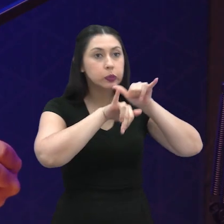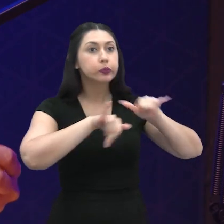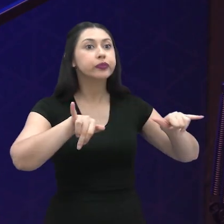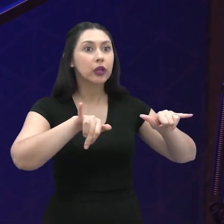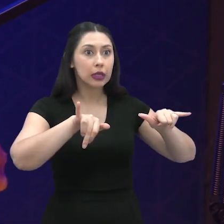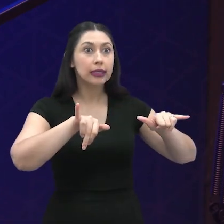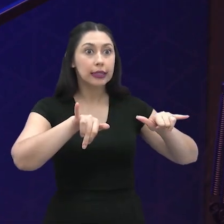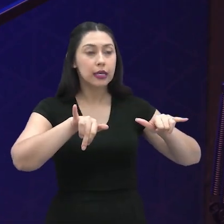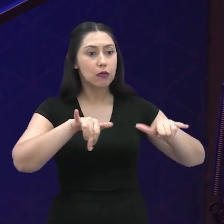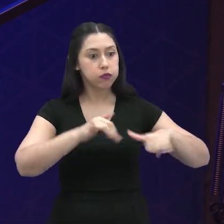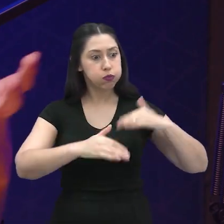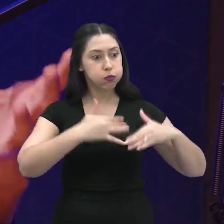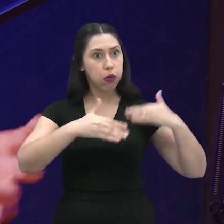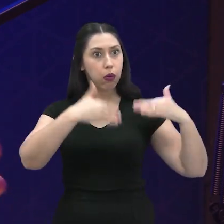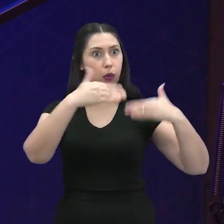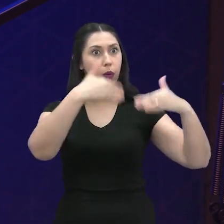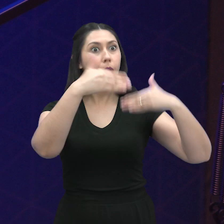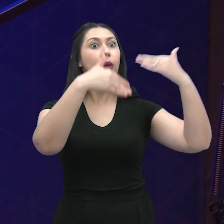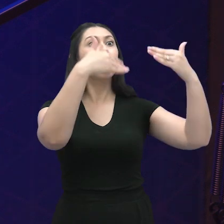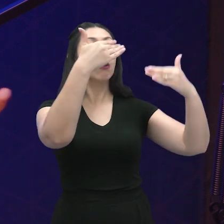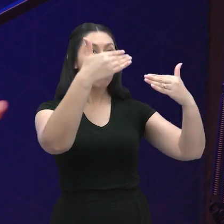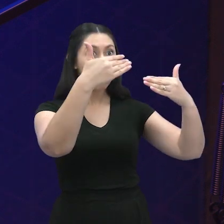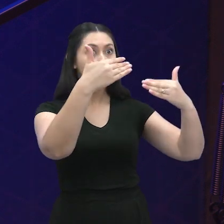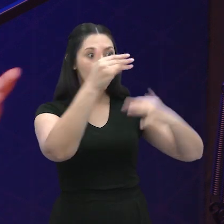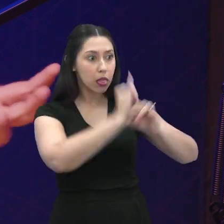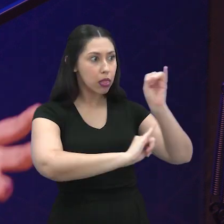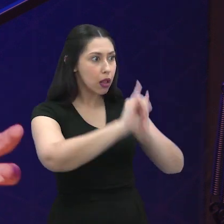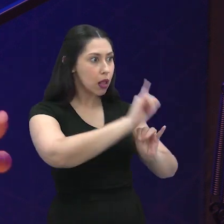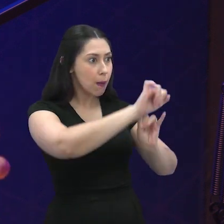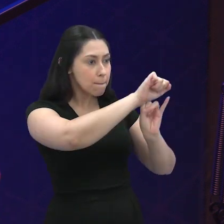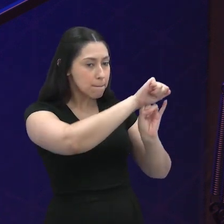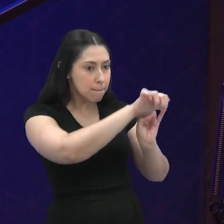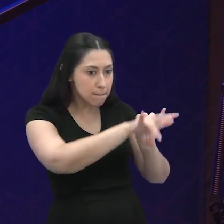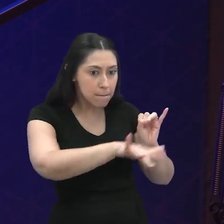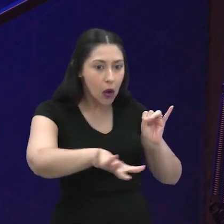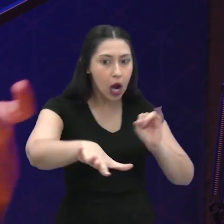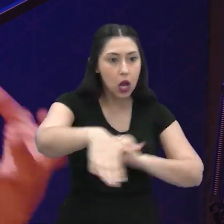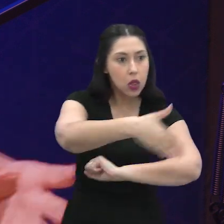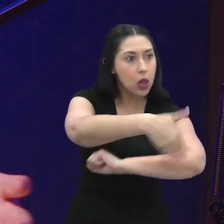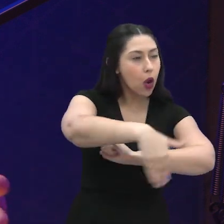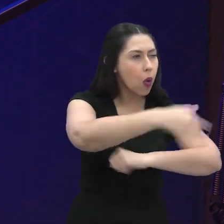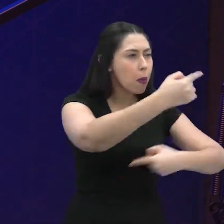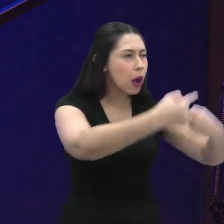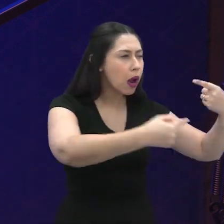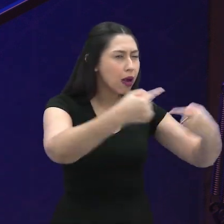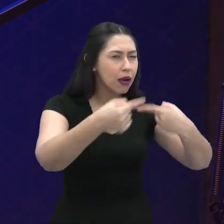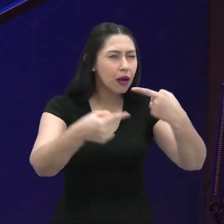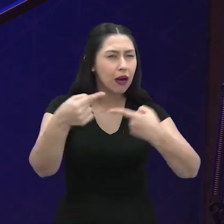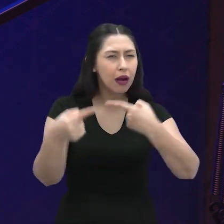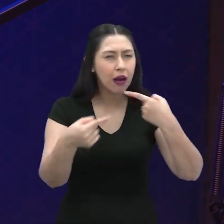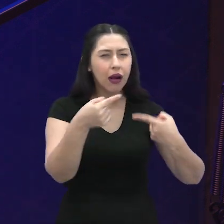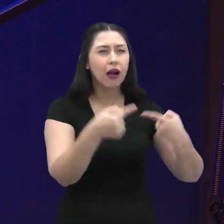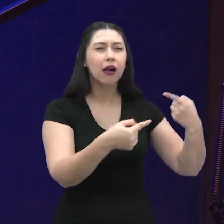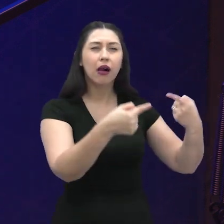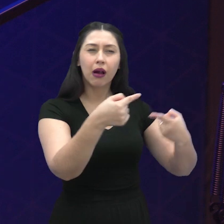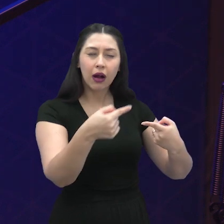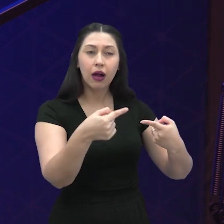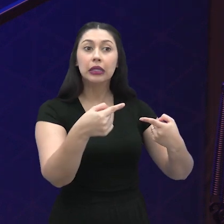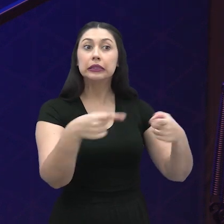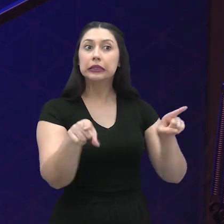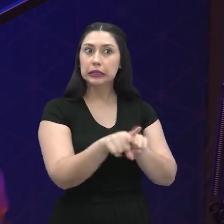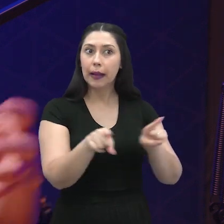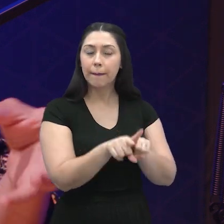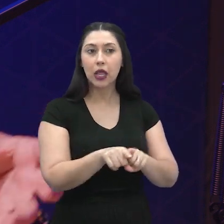e ganhou força mesmo, saiu, né, do online, foi para as ruas, foi para,